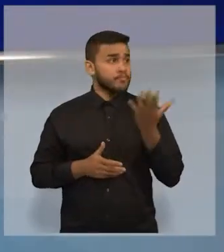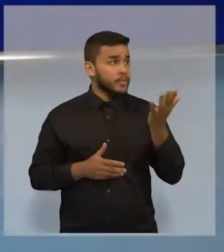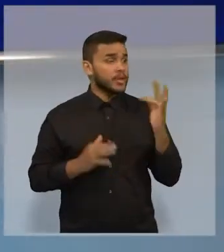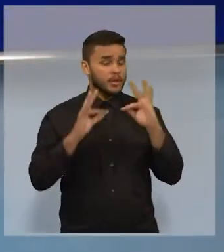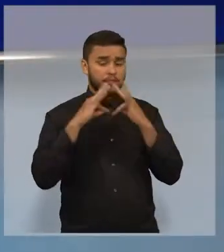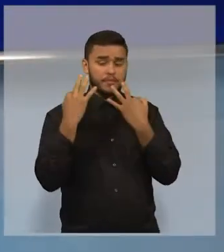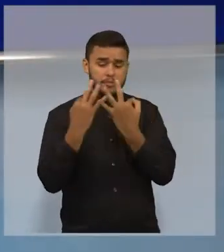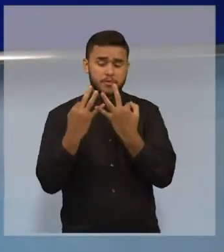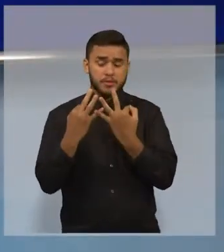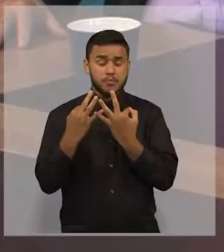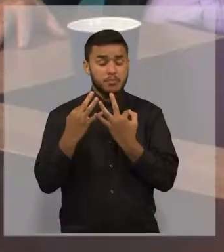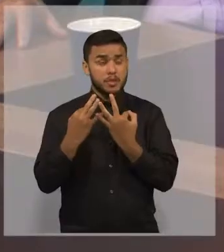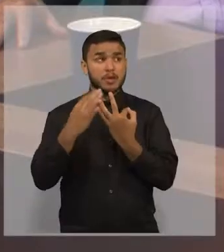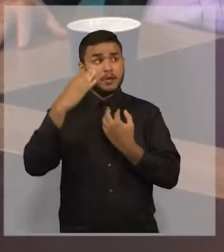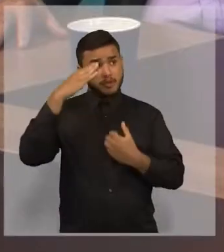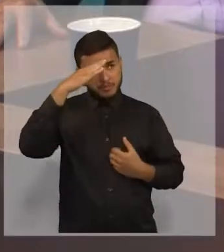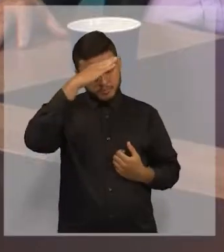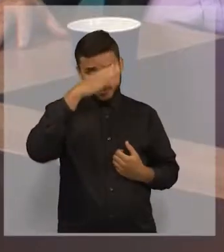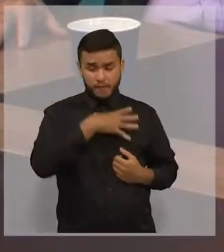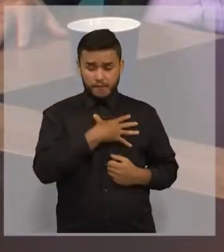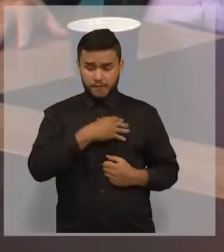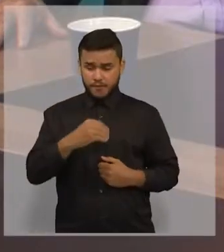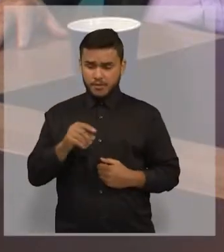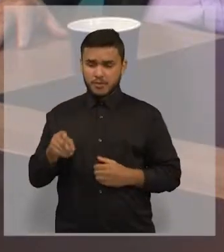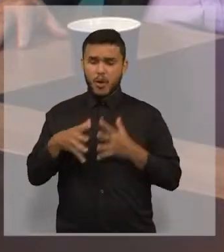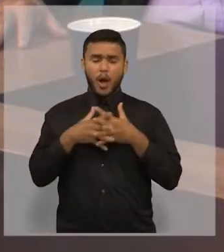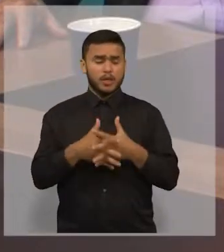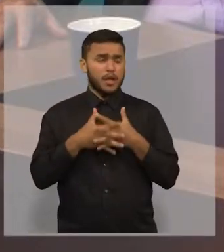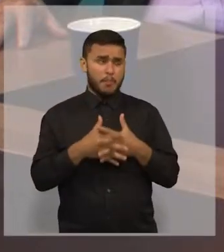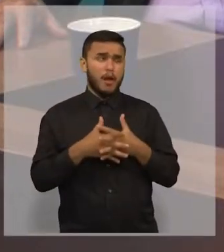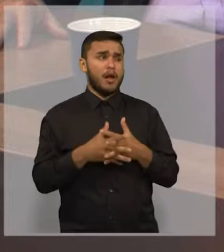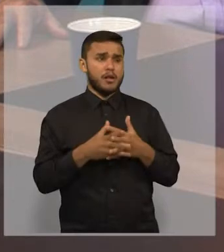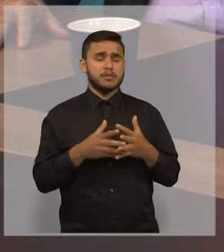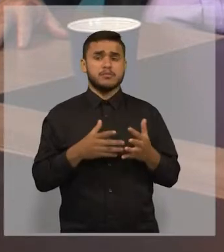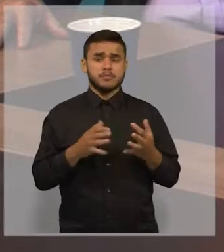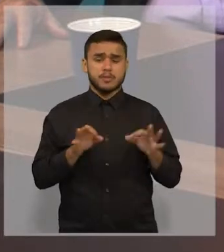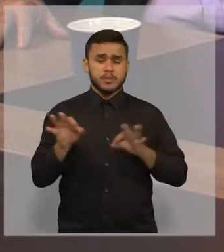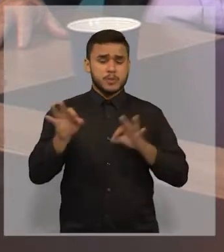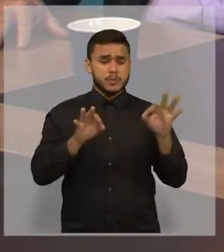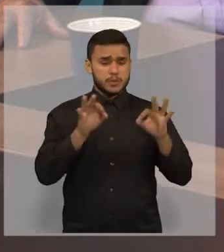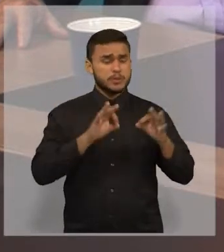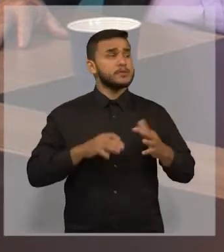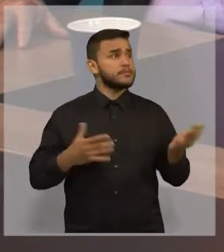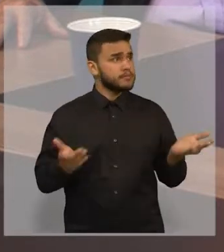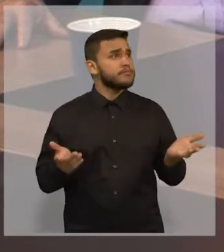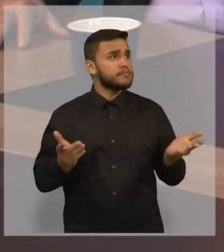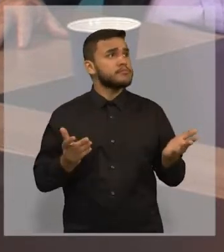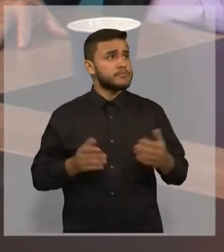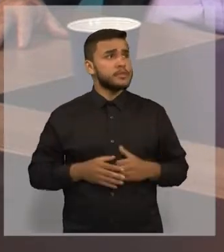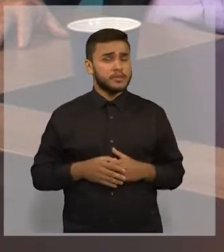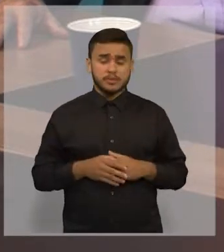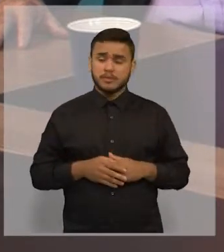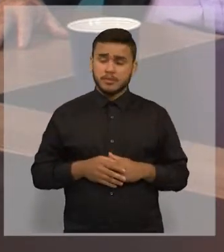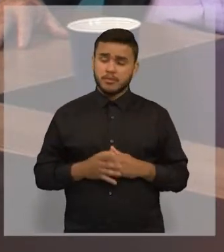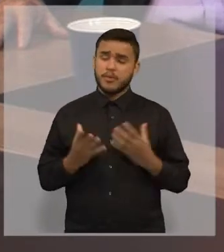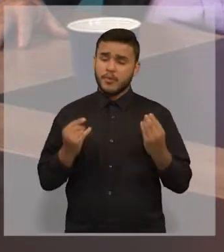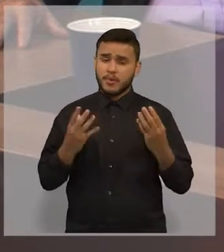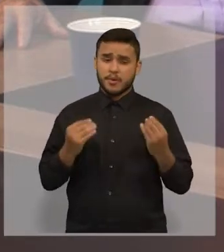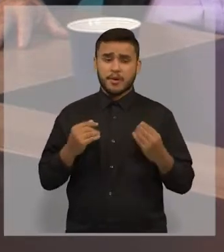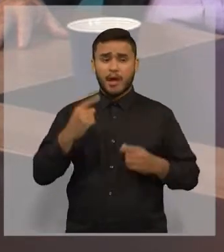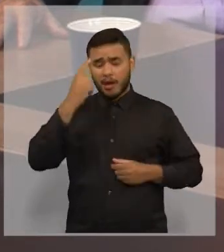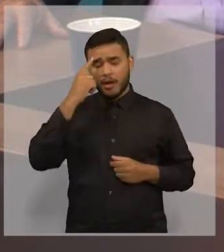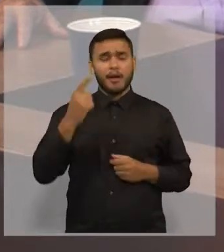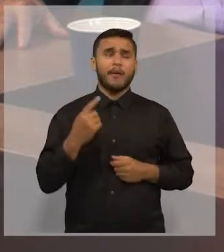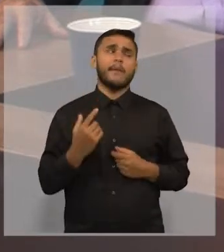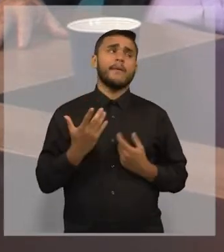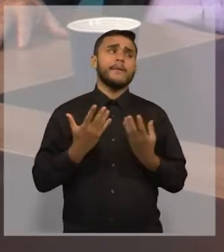Então é o seguinte, os filhos do Bolsonaro, de uma maneira geral, eles têm atrapalhado em muito o governo. Tem. Certo? É